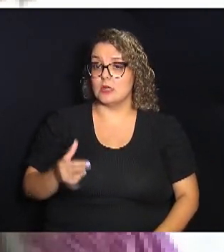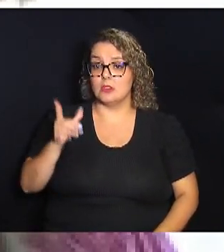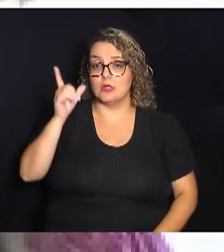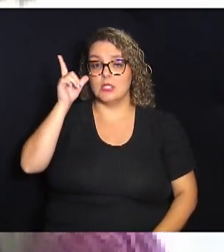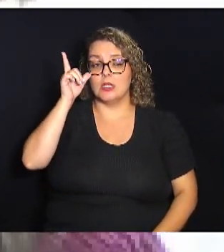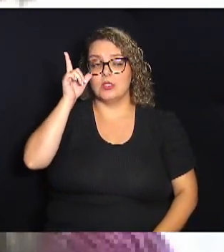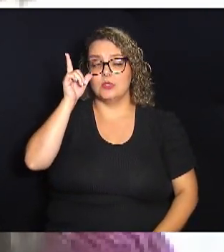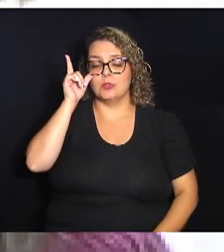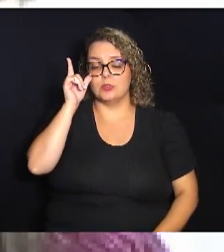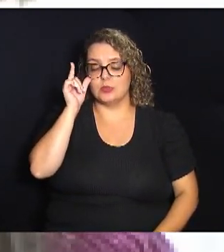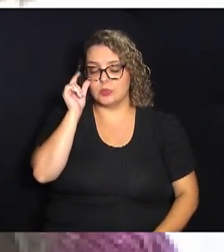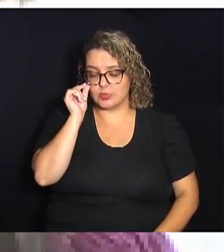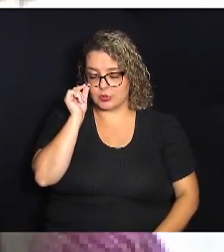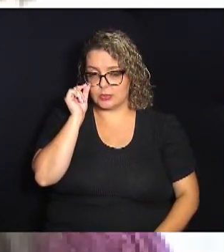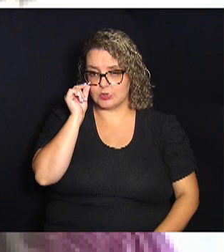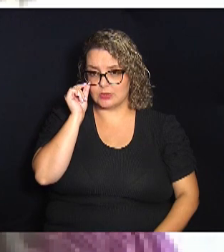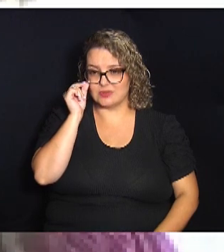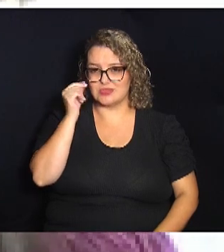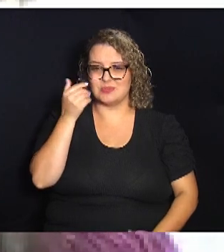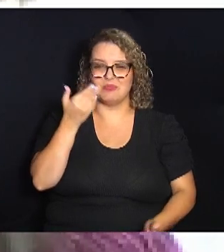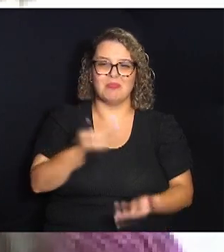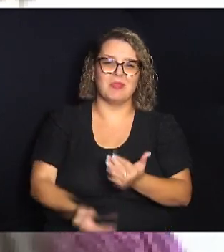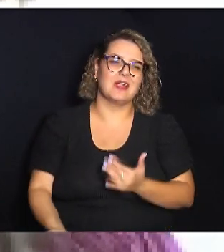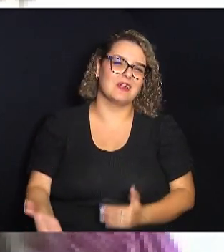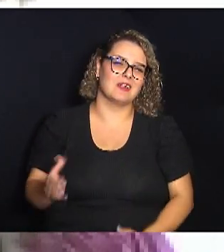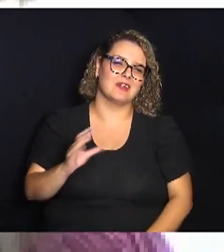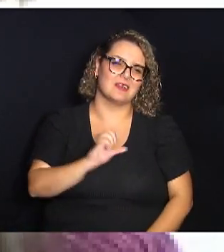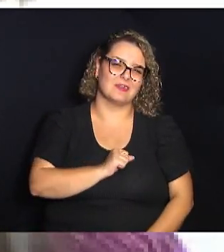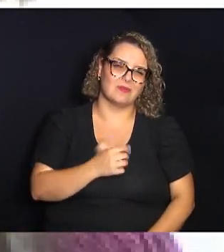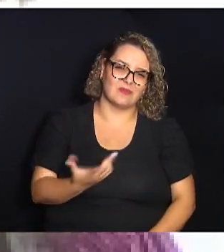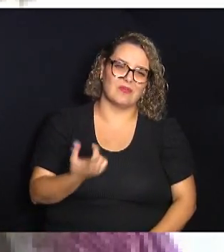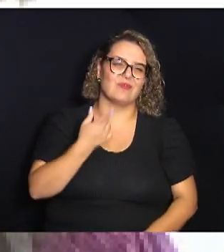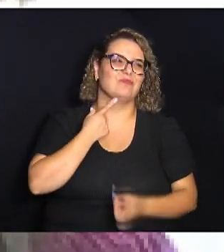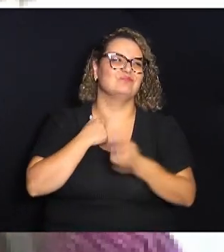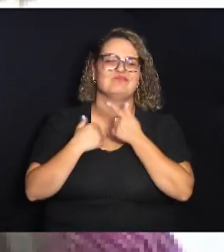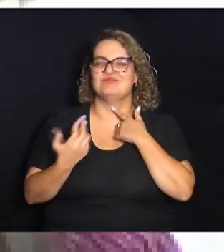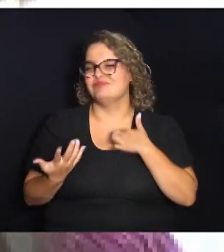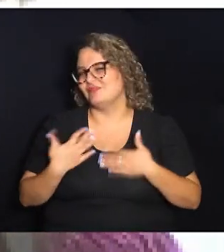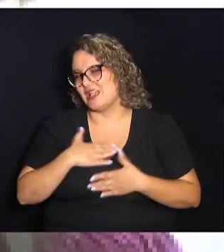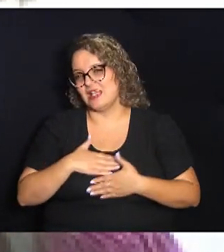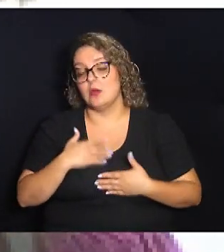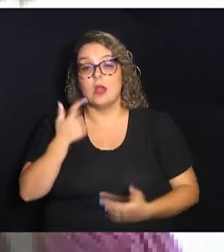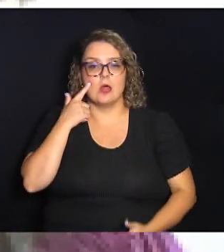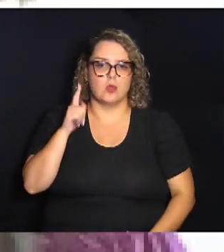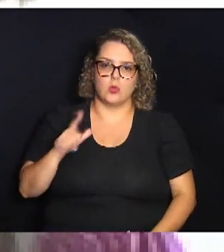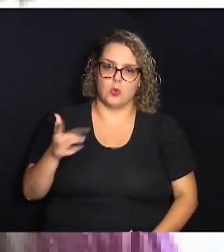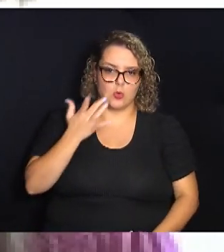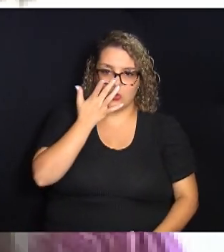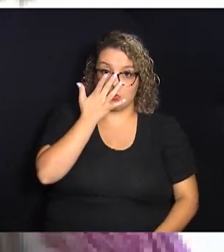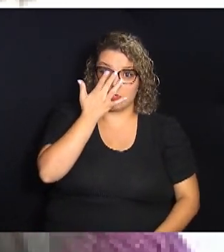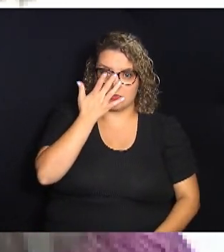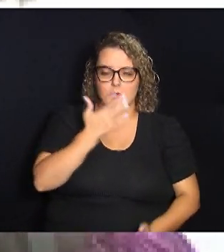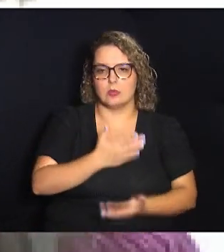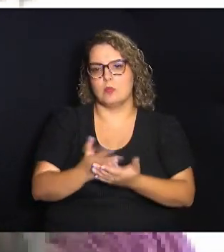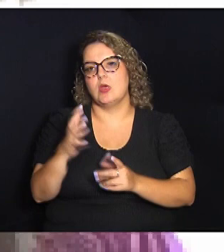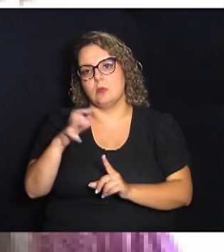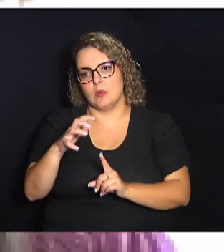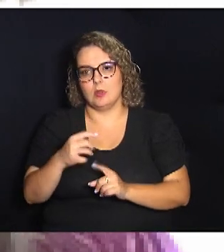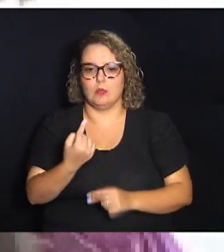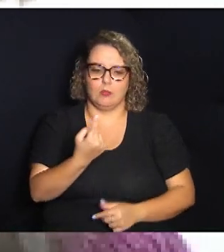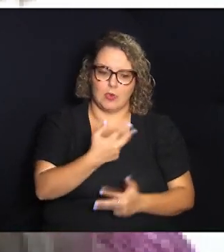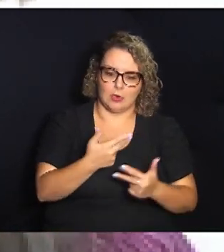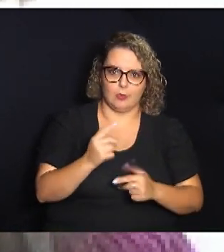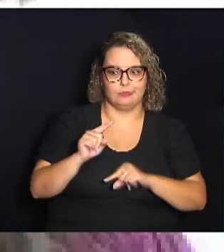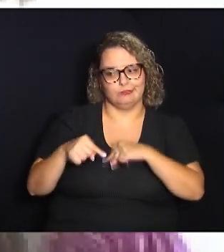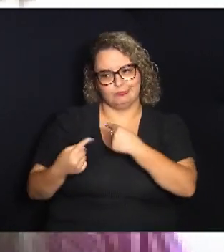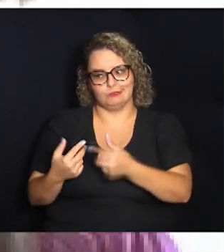uma sensação de desprazer, de dissabor, né? Então, isso, claro, começa a afetar, porque uma coisa leva a outra, né? Então, ela